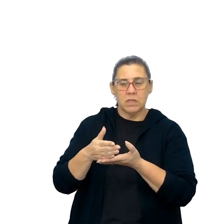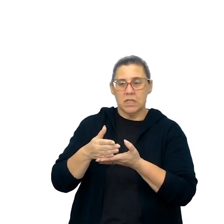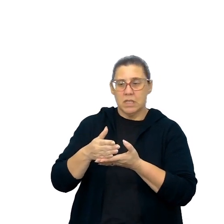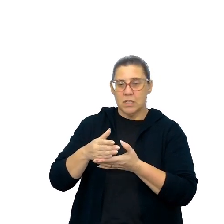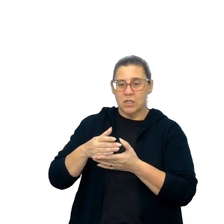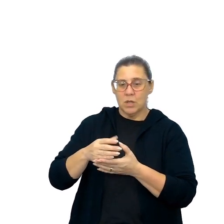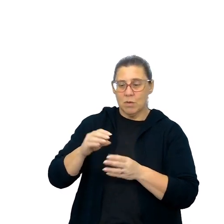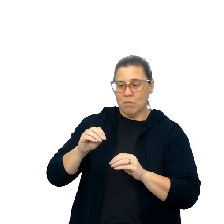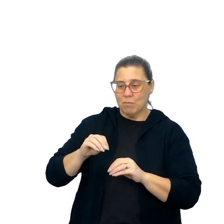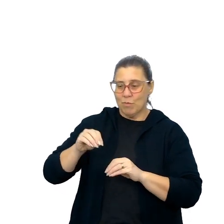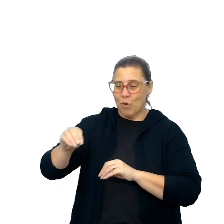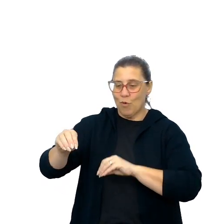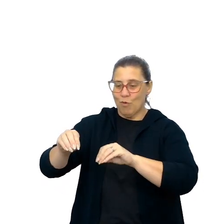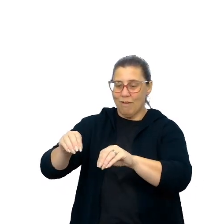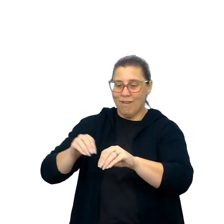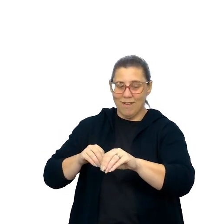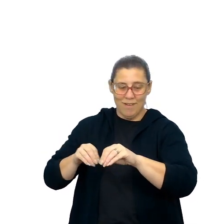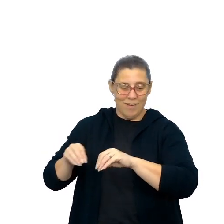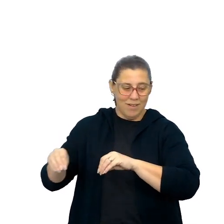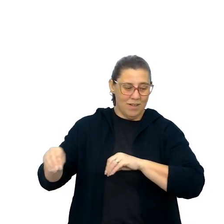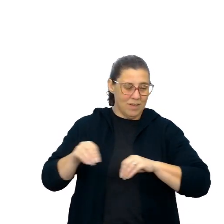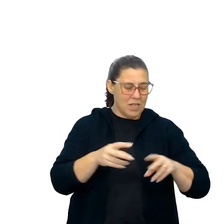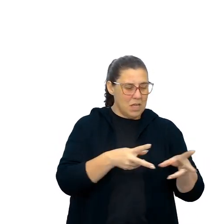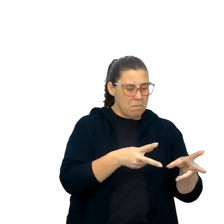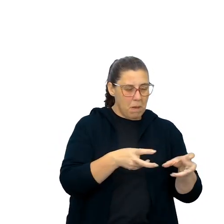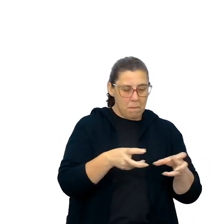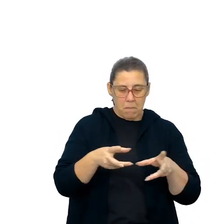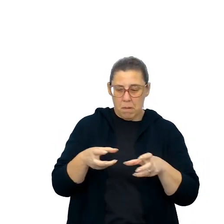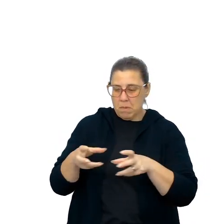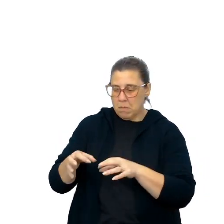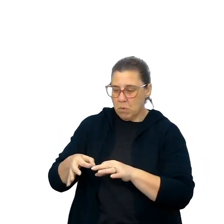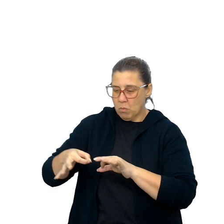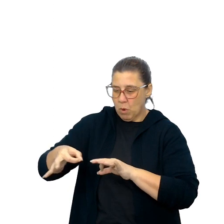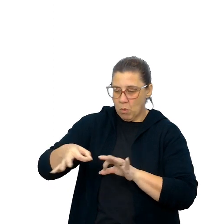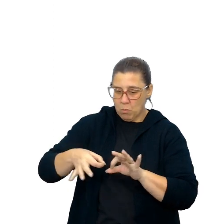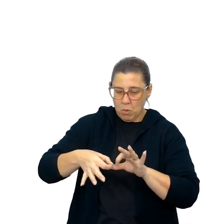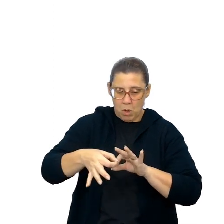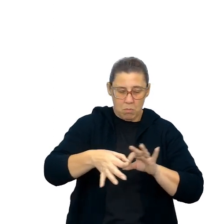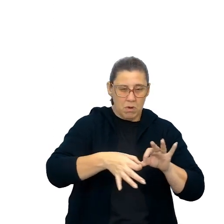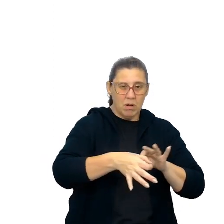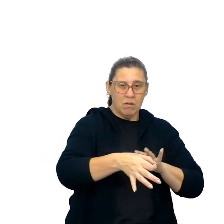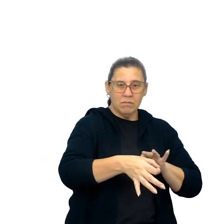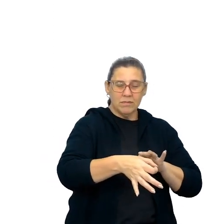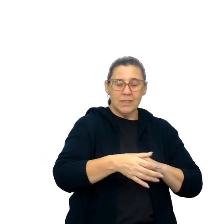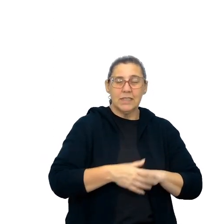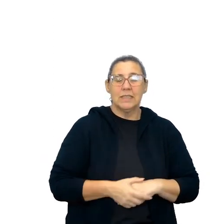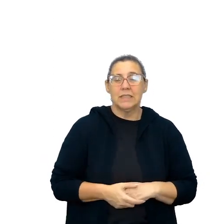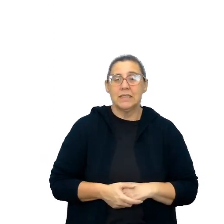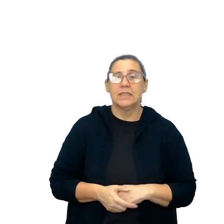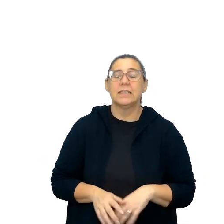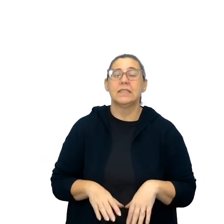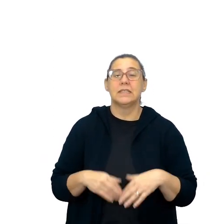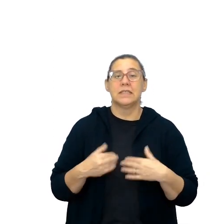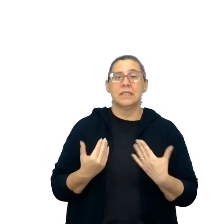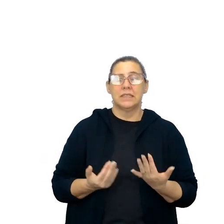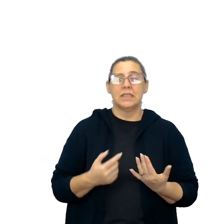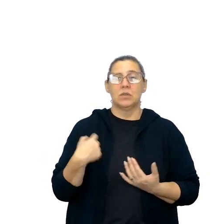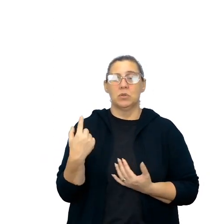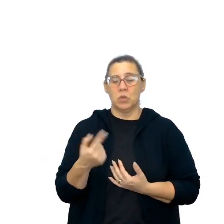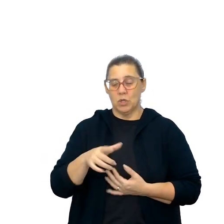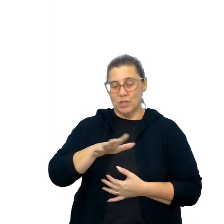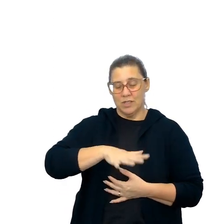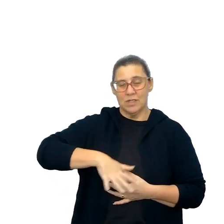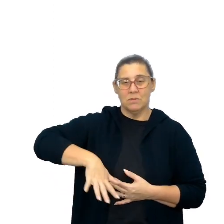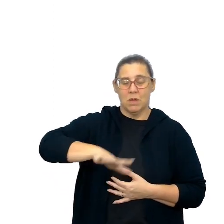locomoção e a percepção de pequenas distâncias. Né? Então, o nosso